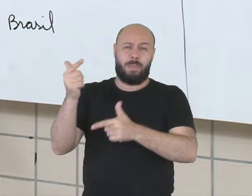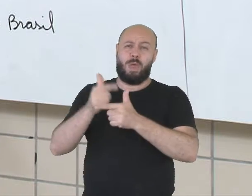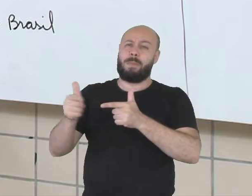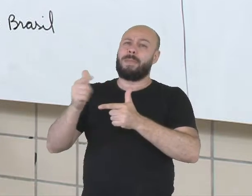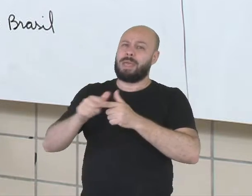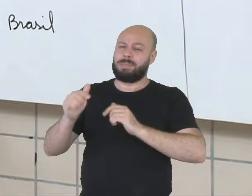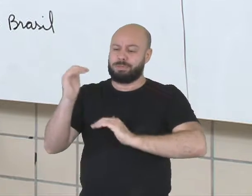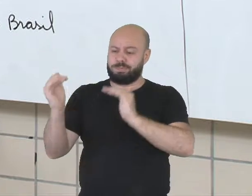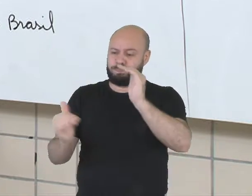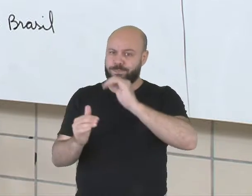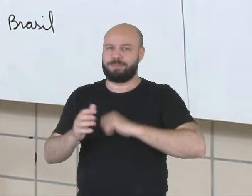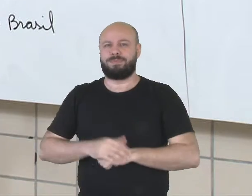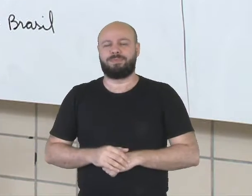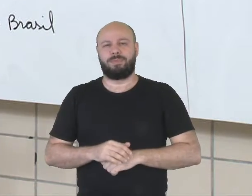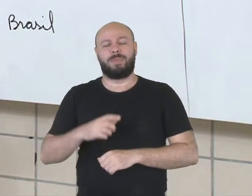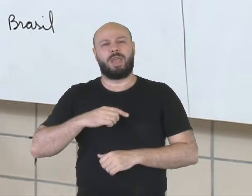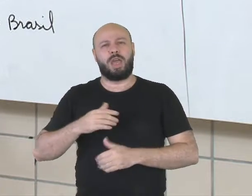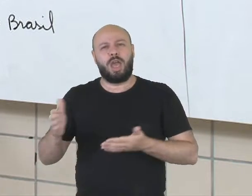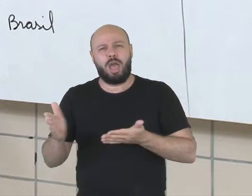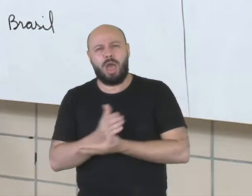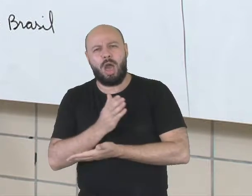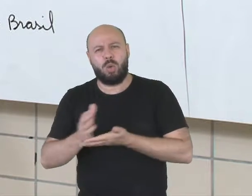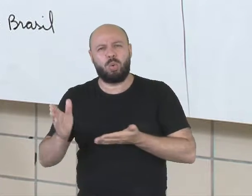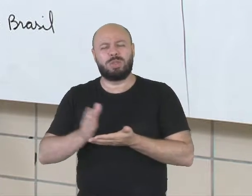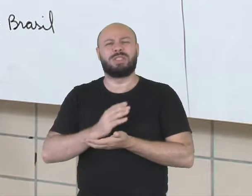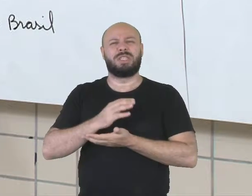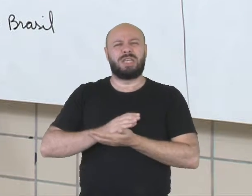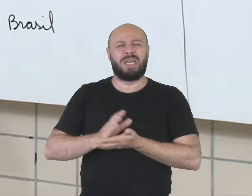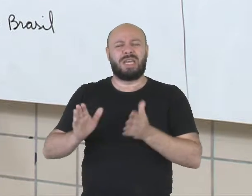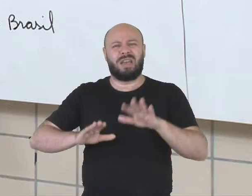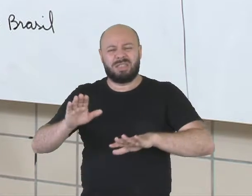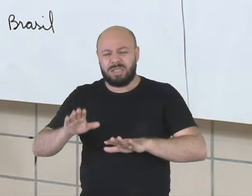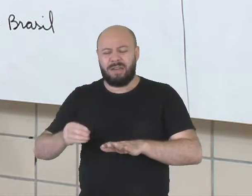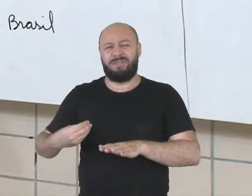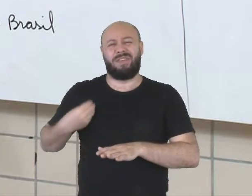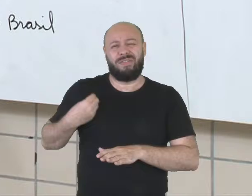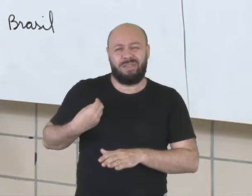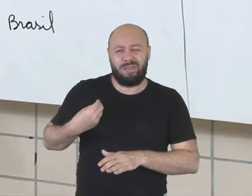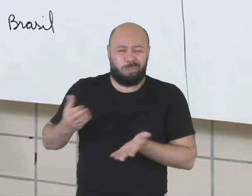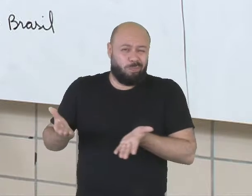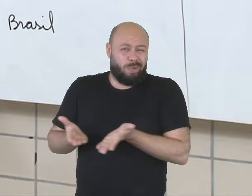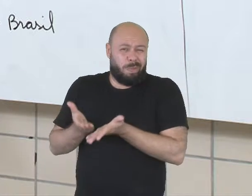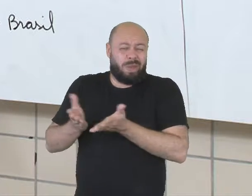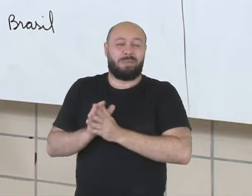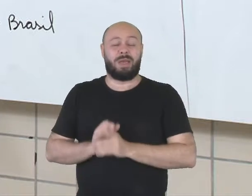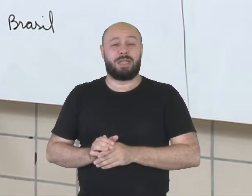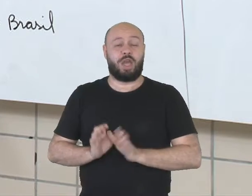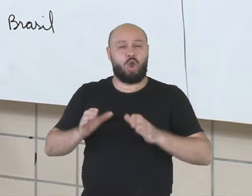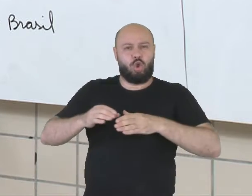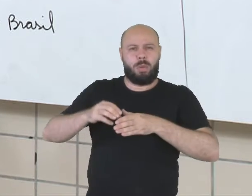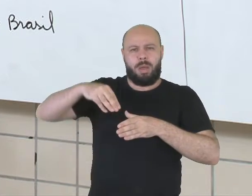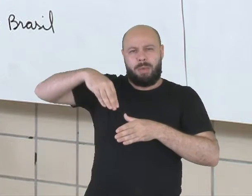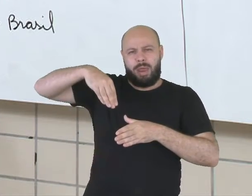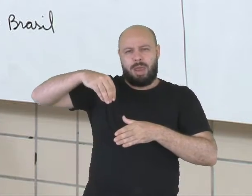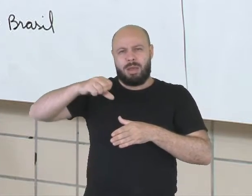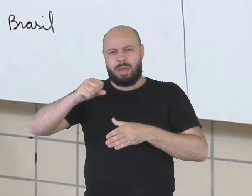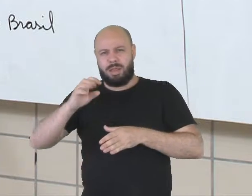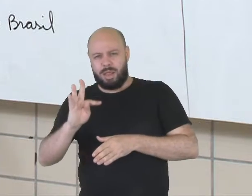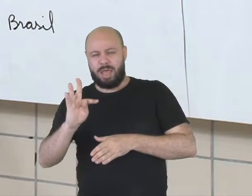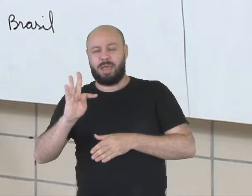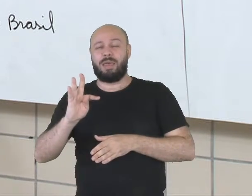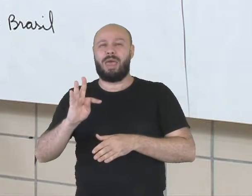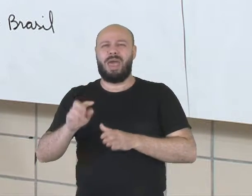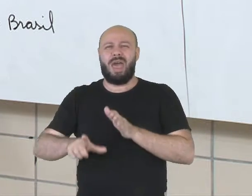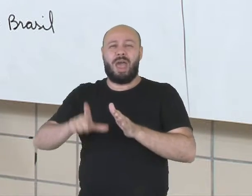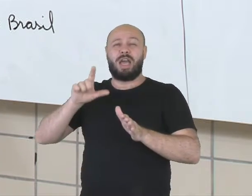grupos que eles lutam contra esses problemas sociais no campo, exatamente que é o caso do MST, que antigamente foi a Liga